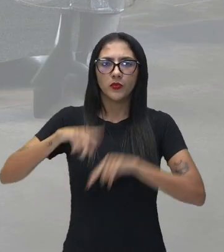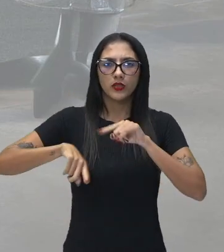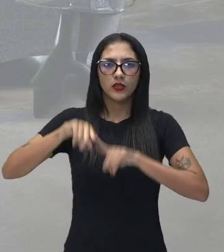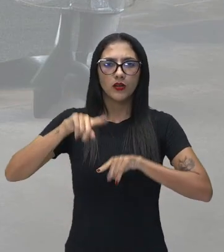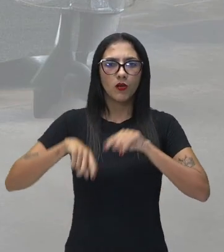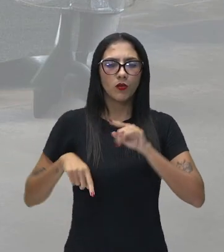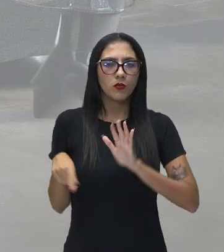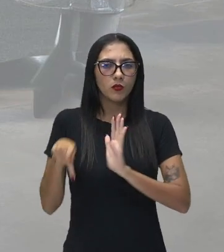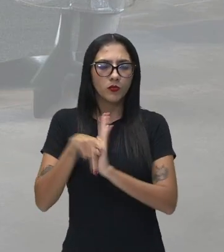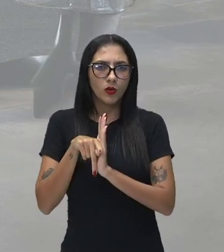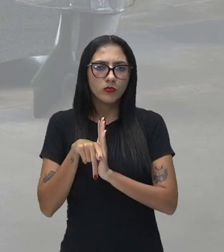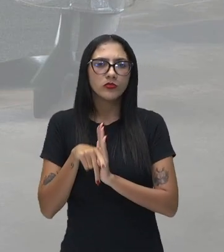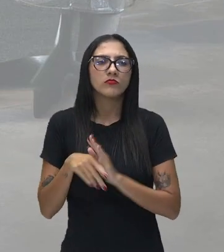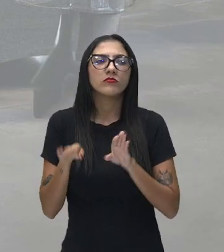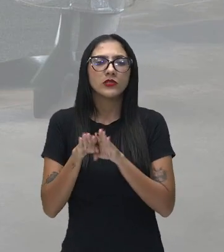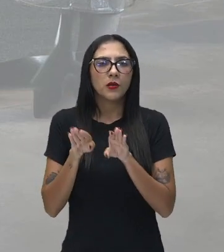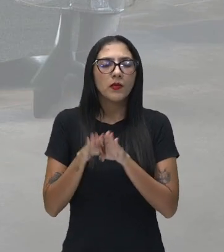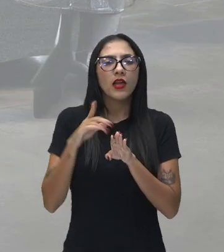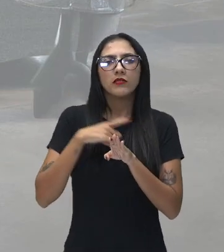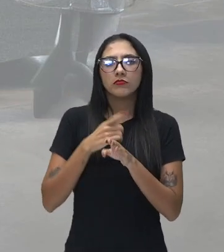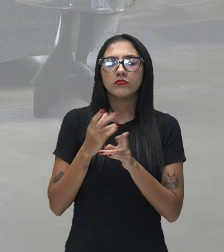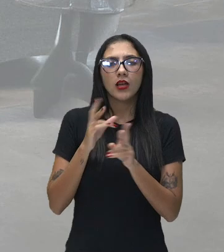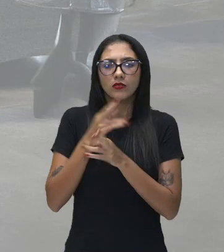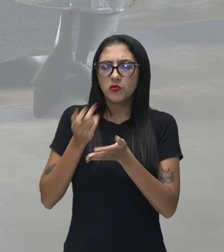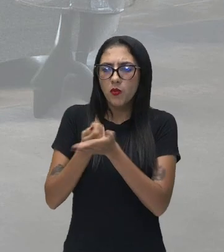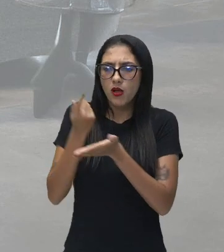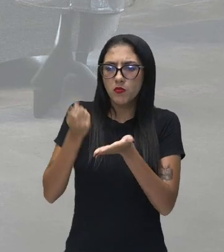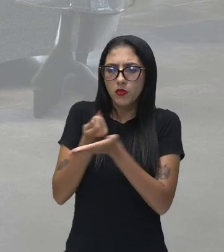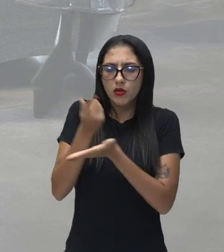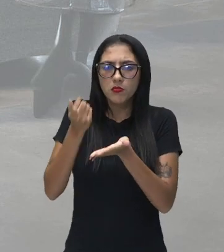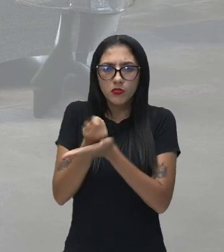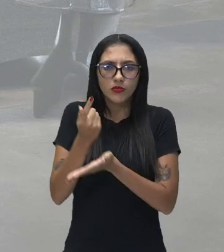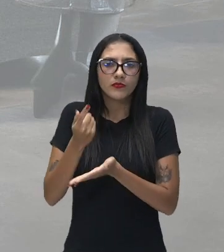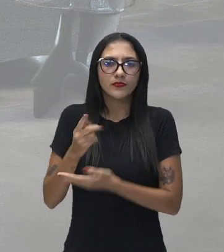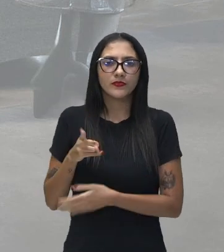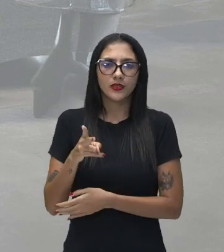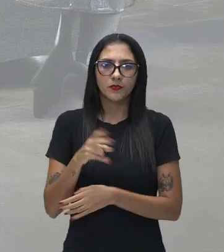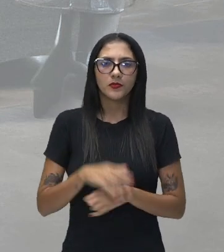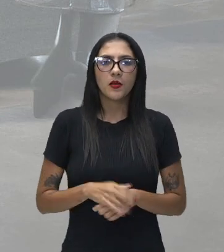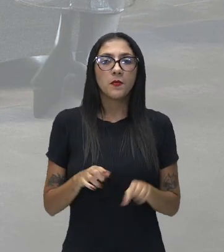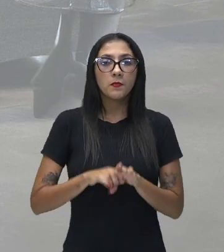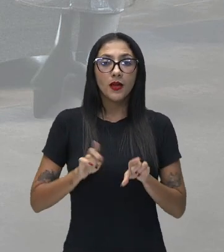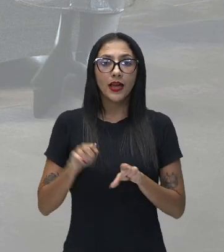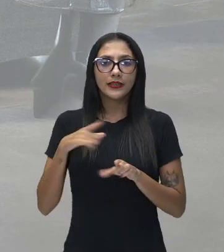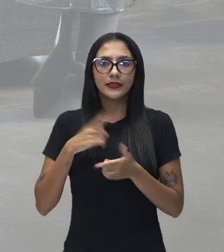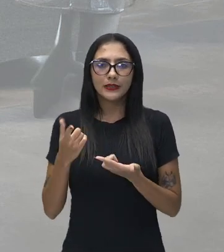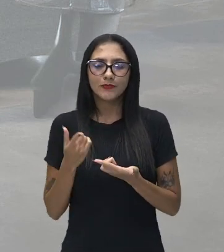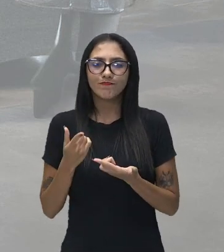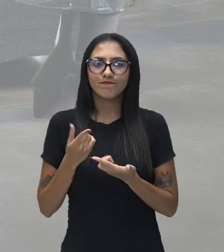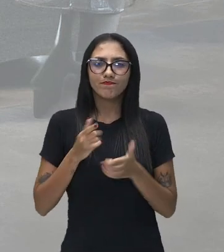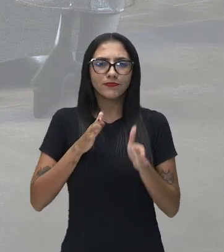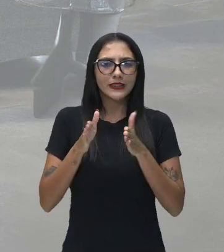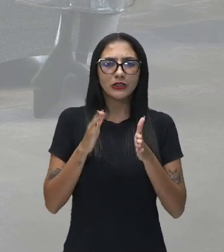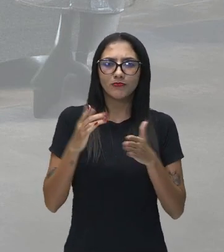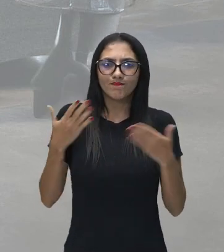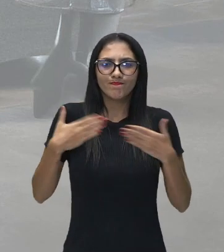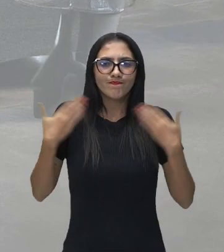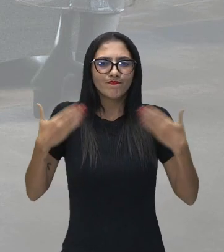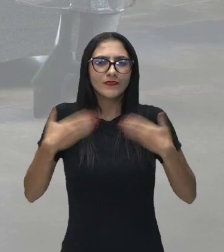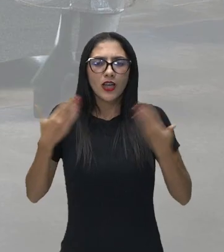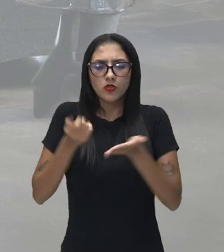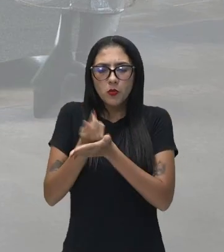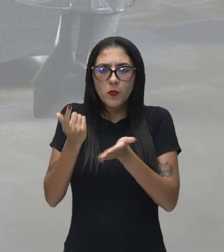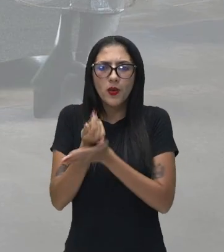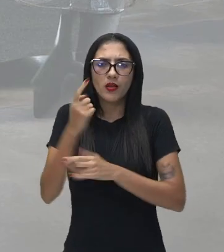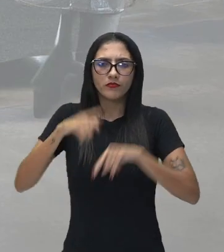e compra, compra e compra. Mas é justamente esse clima de euforia e esse autoconsumismo